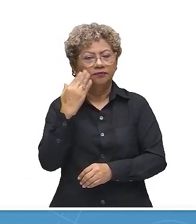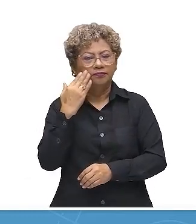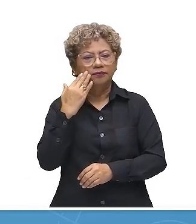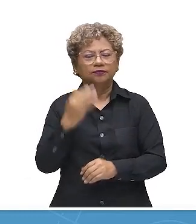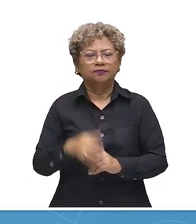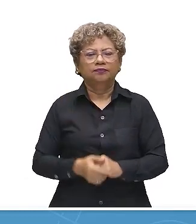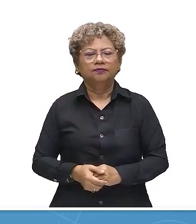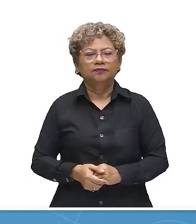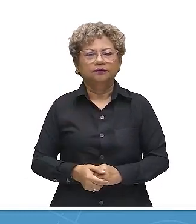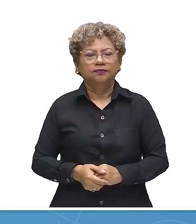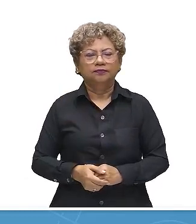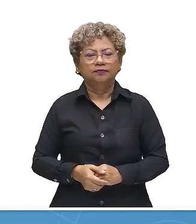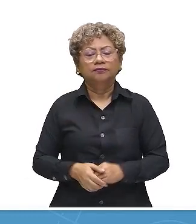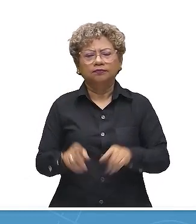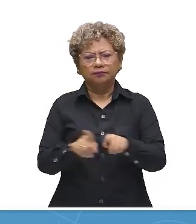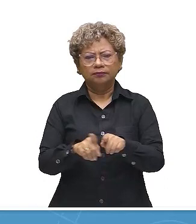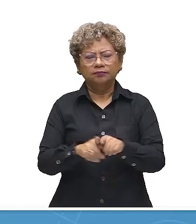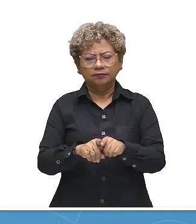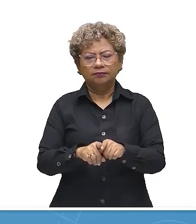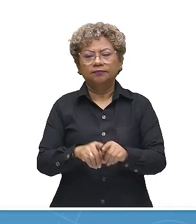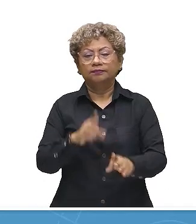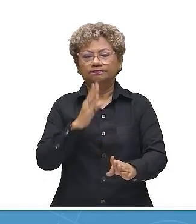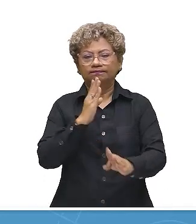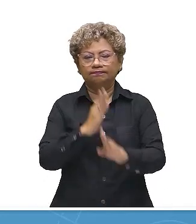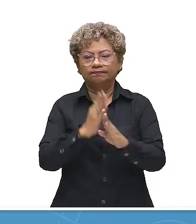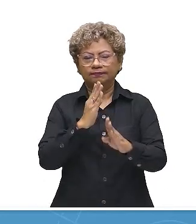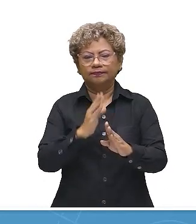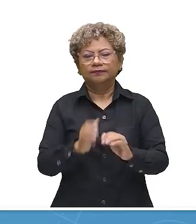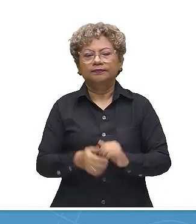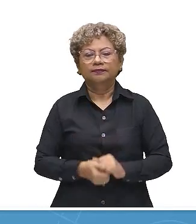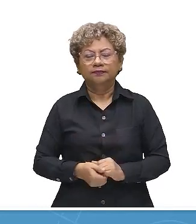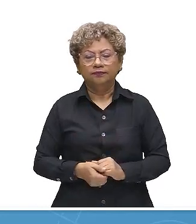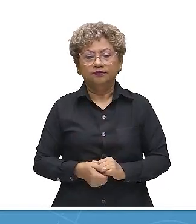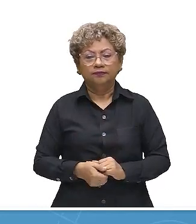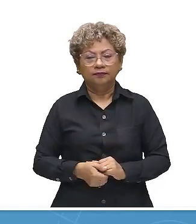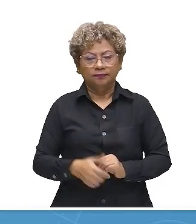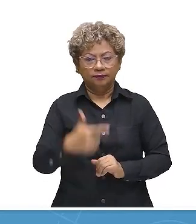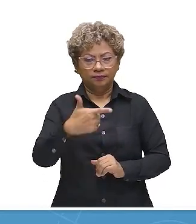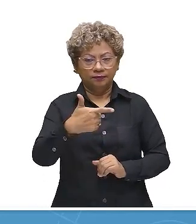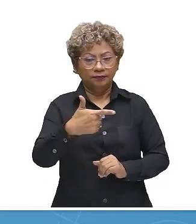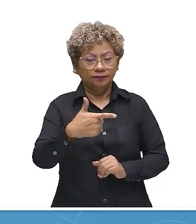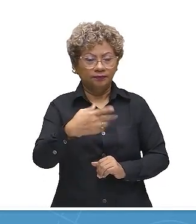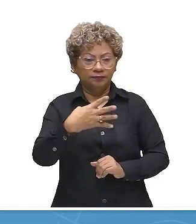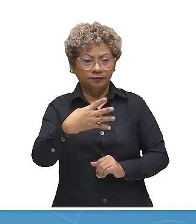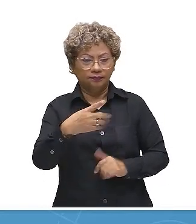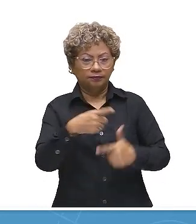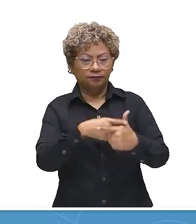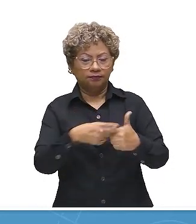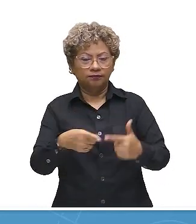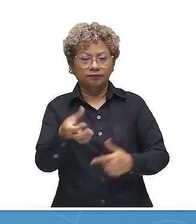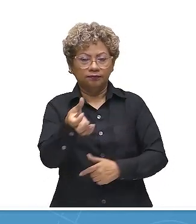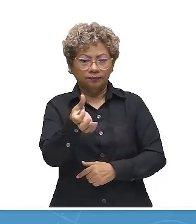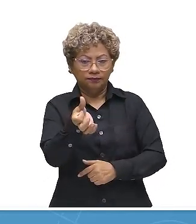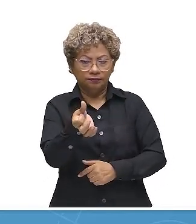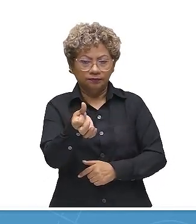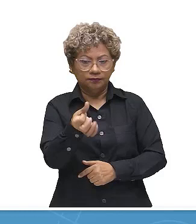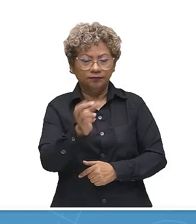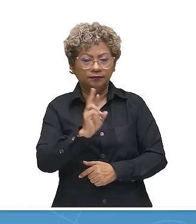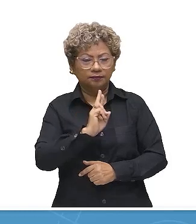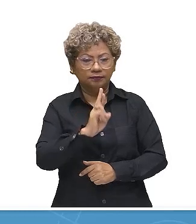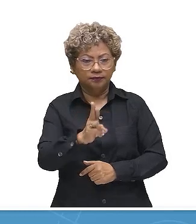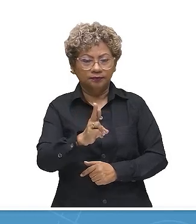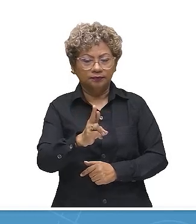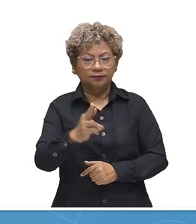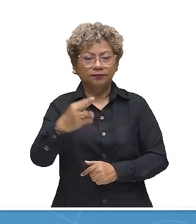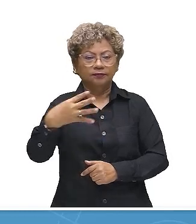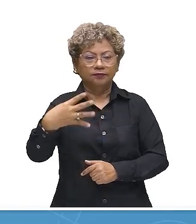E aí a gente pode encontrar que os números 24 e 30, eles possuem todos esses aqui em comum, mas